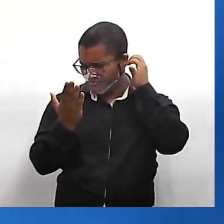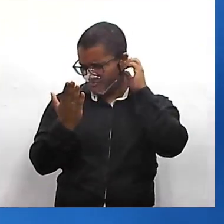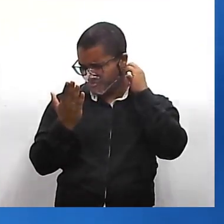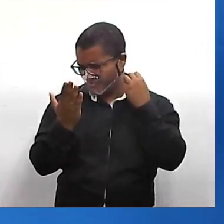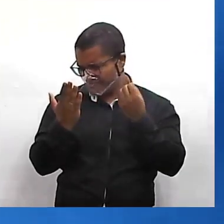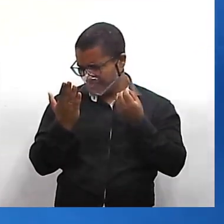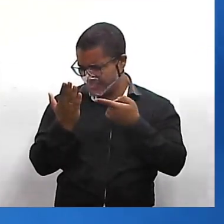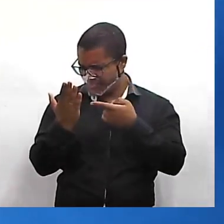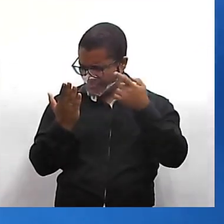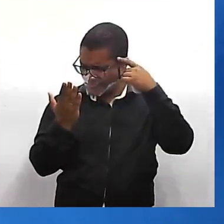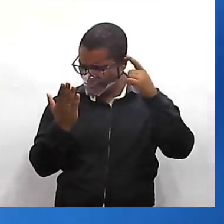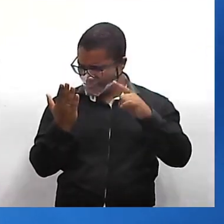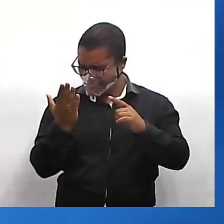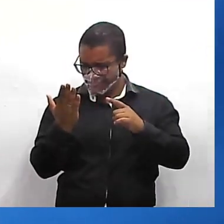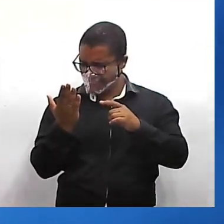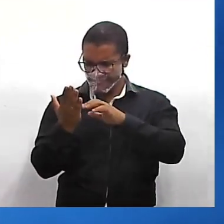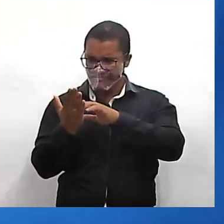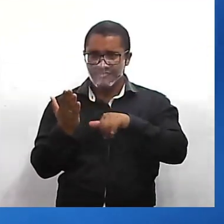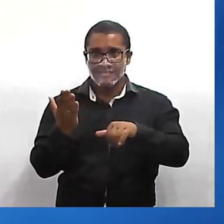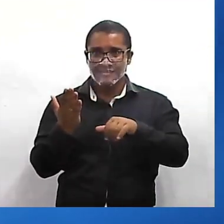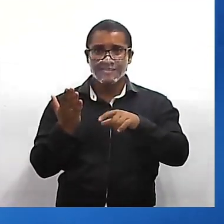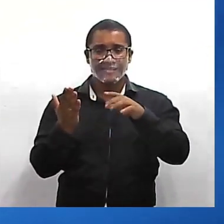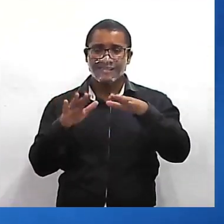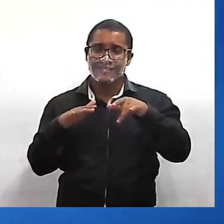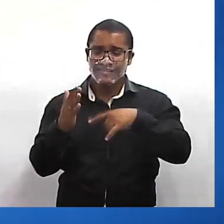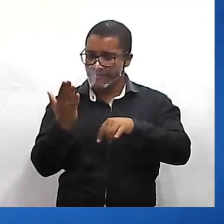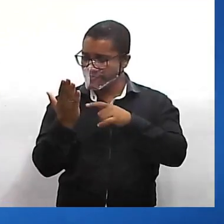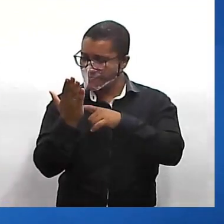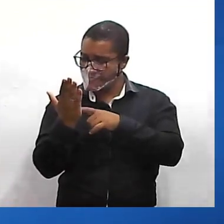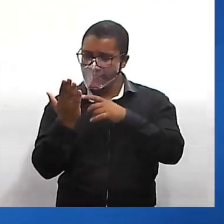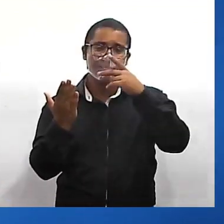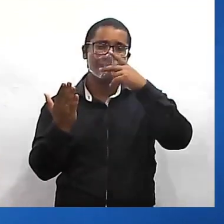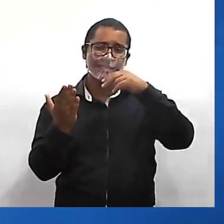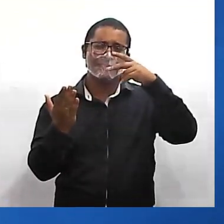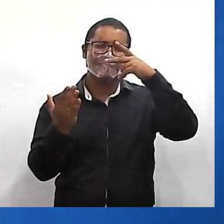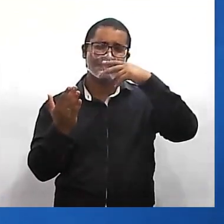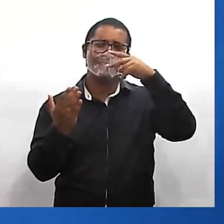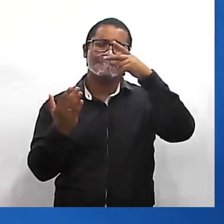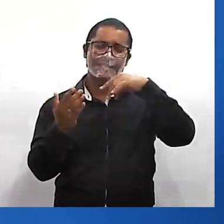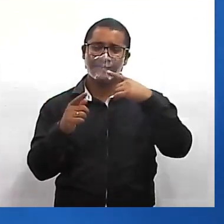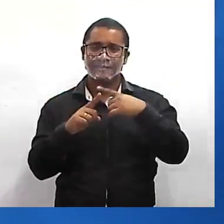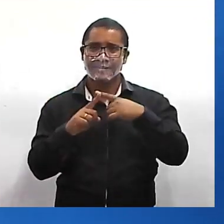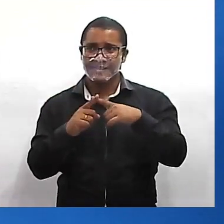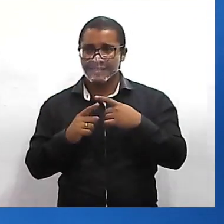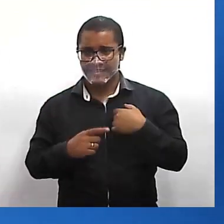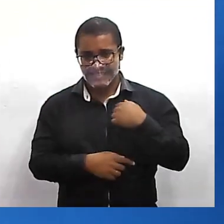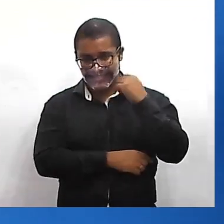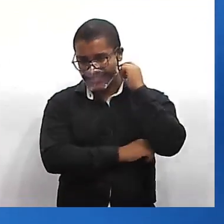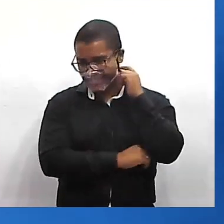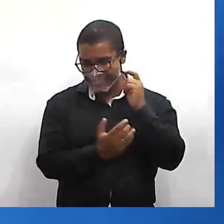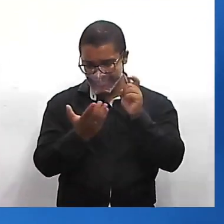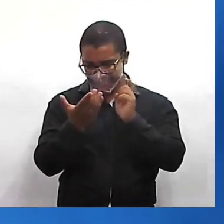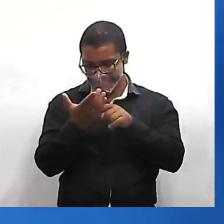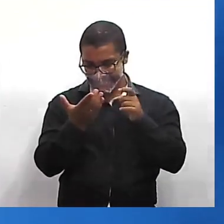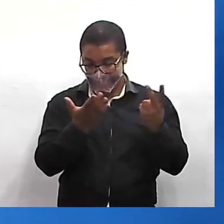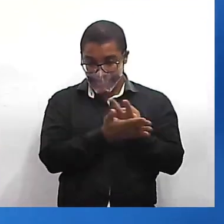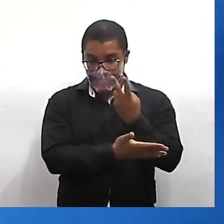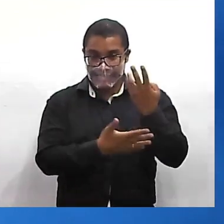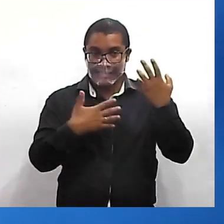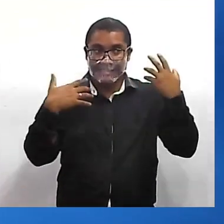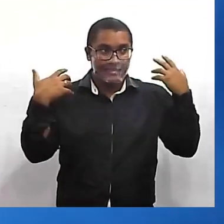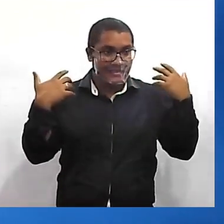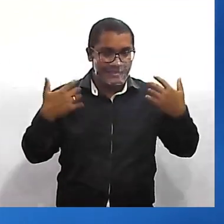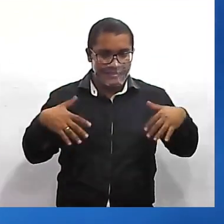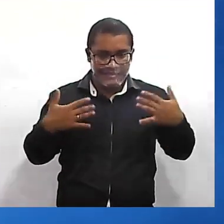pode oferecer muito mais, mas a gente fica ali naquela mesmice, porque a gente, às vezes, tem medo de clicar em algum botão e, de